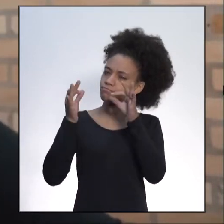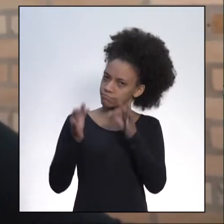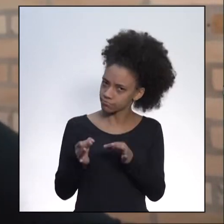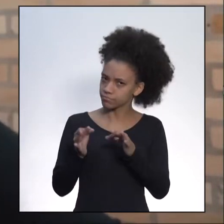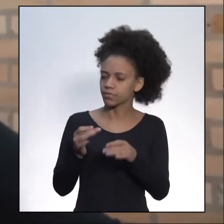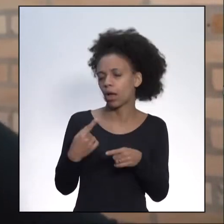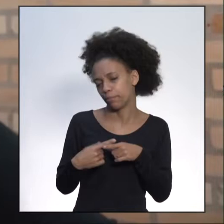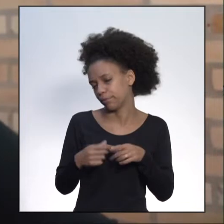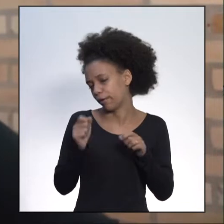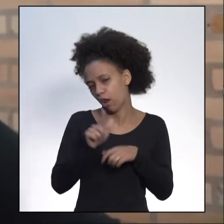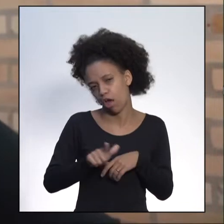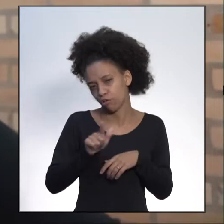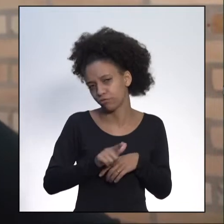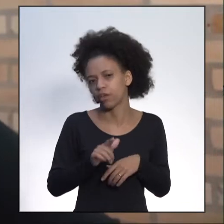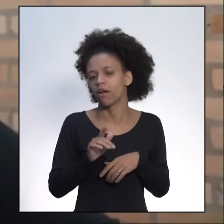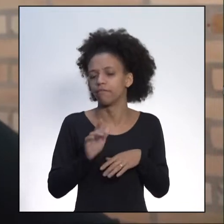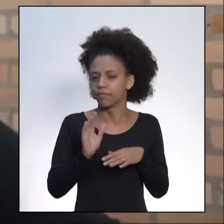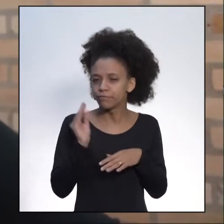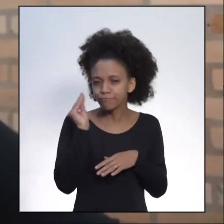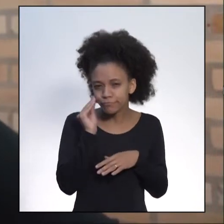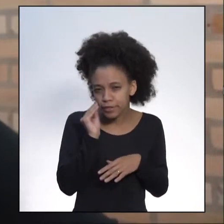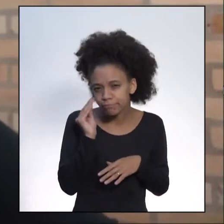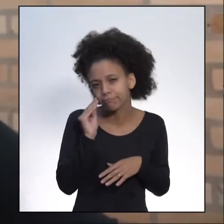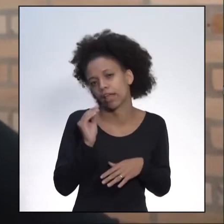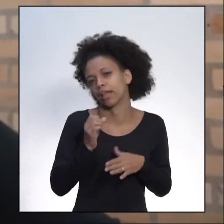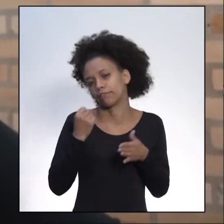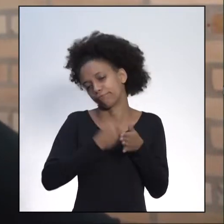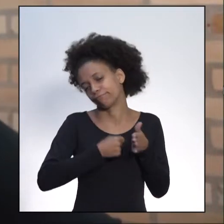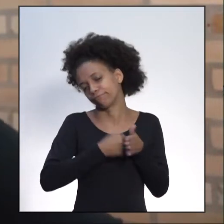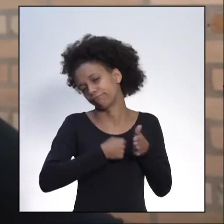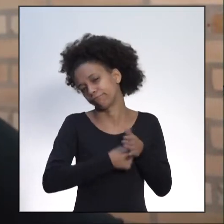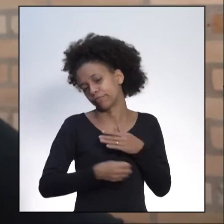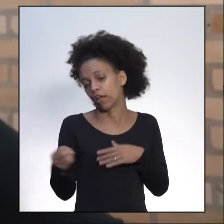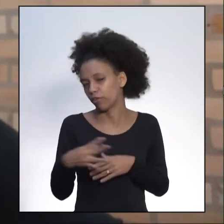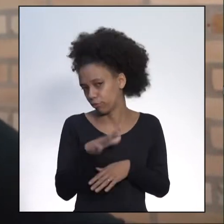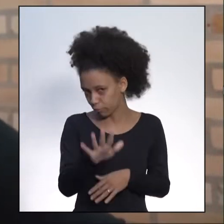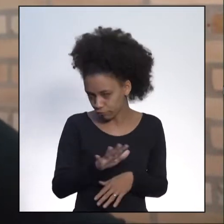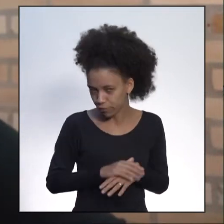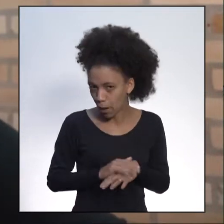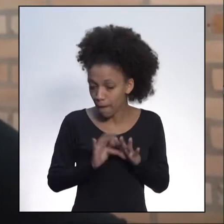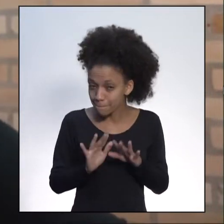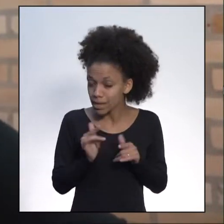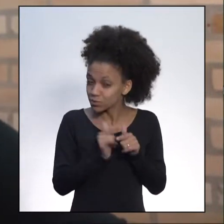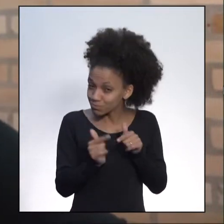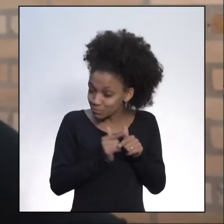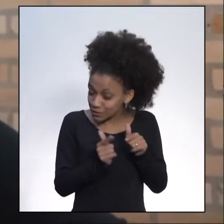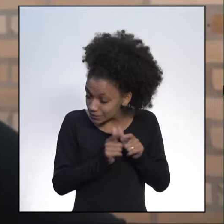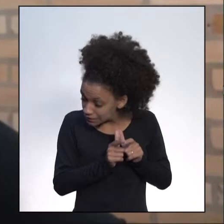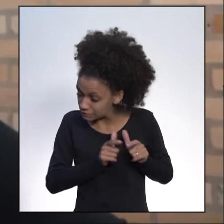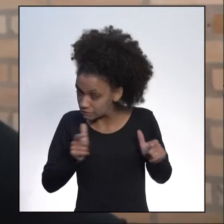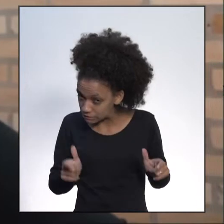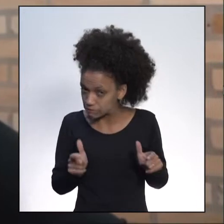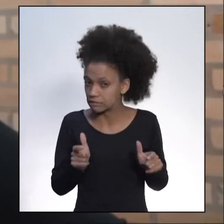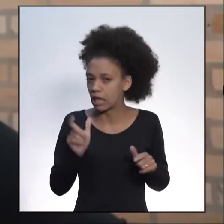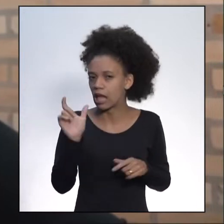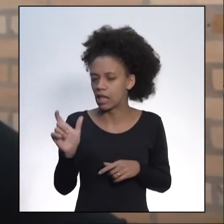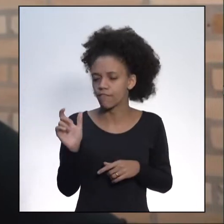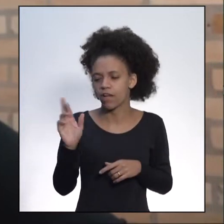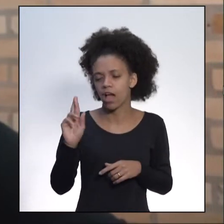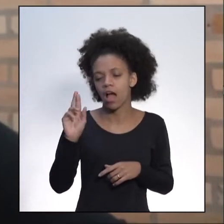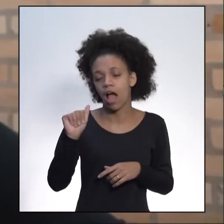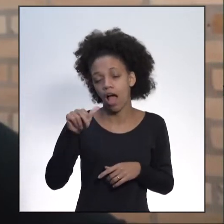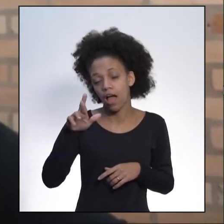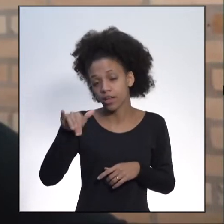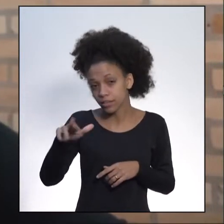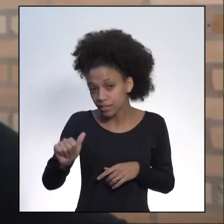porque, claro, eles vão testar, né, essa questão do novo. O grande problema que eu acho que está na fala da Ariana é em relação